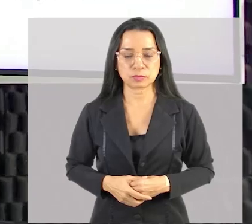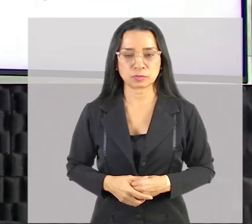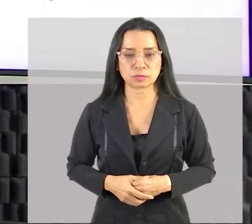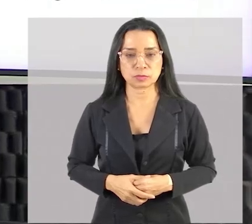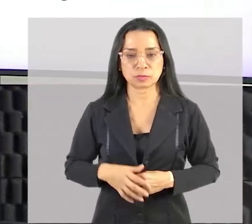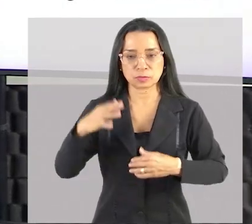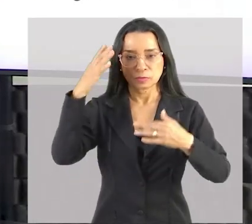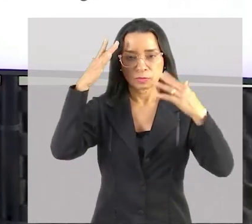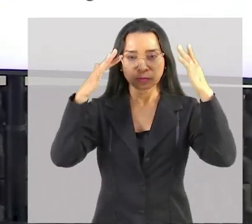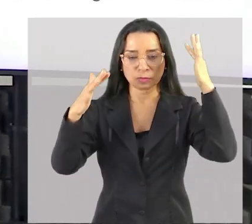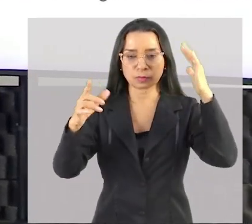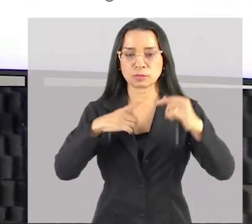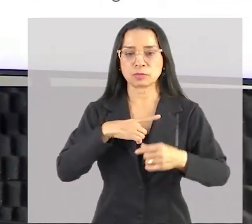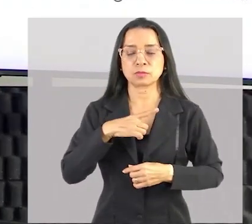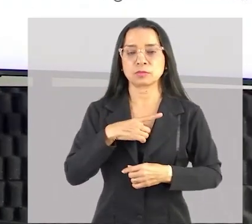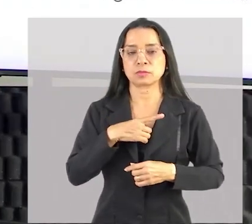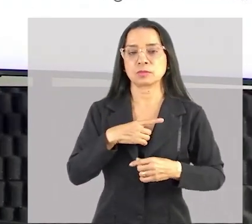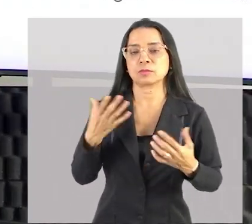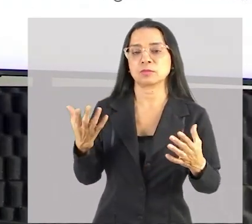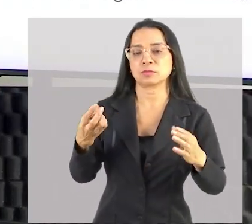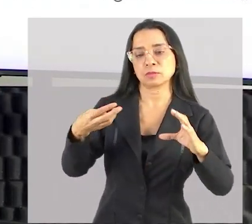Vamos imaginar que você tem uma célula.